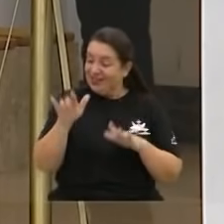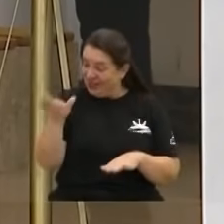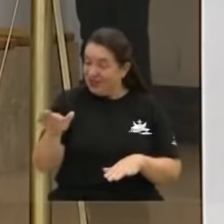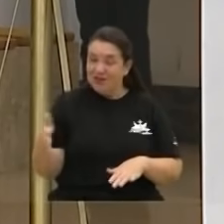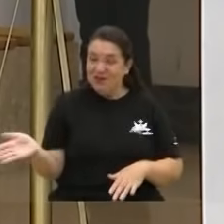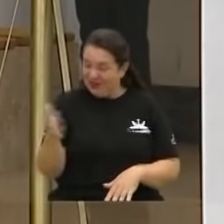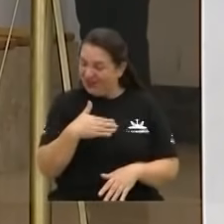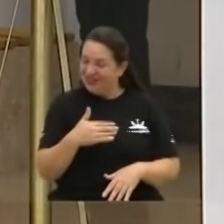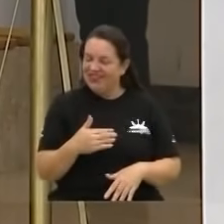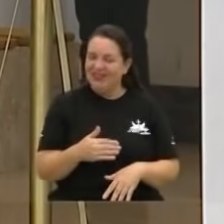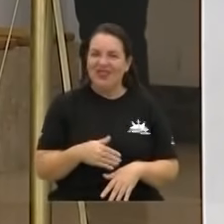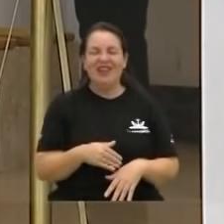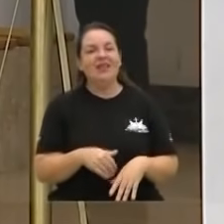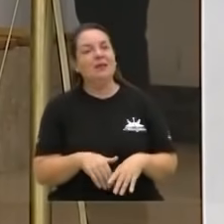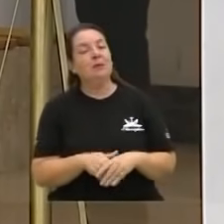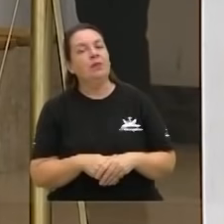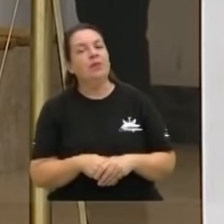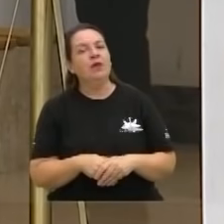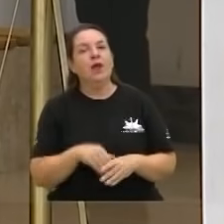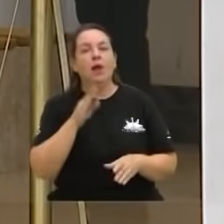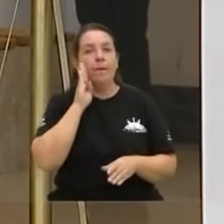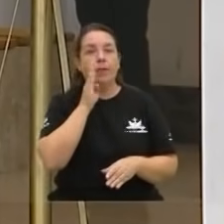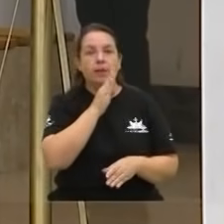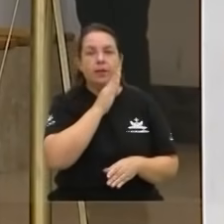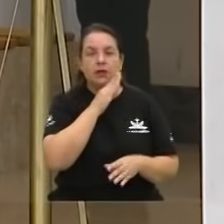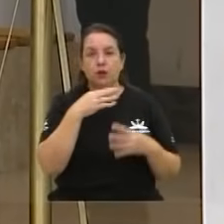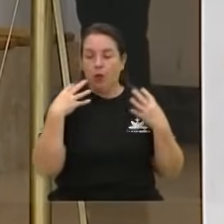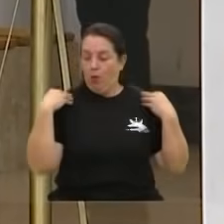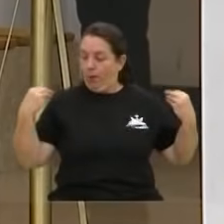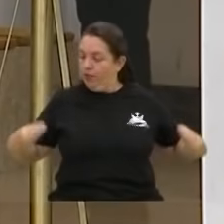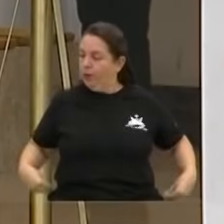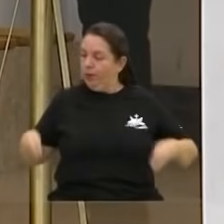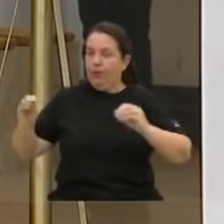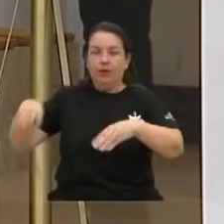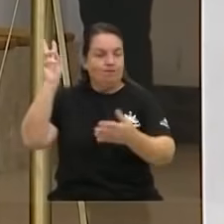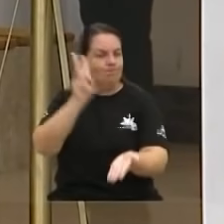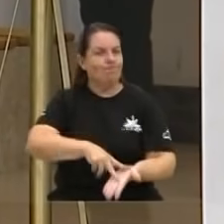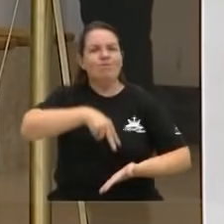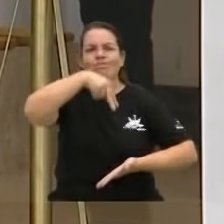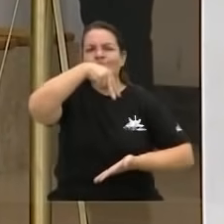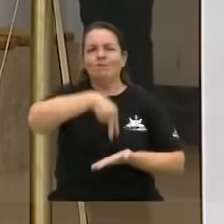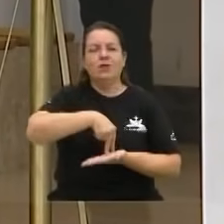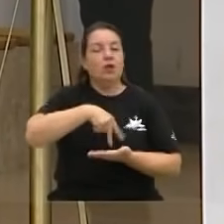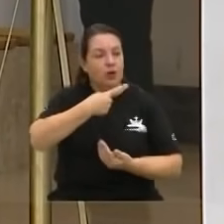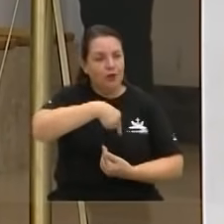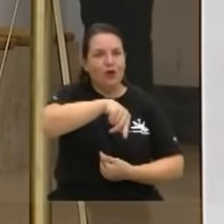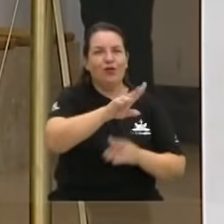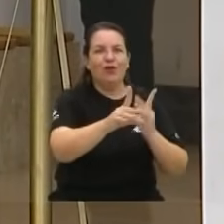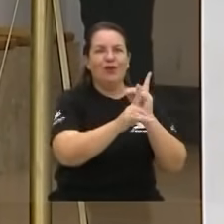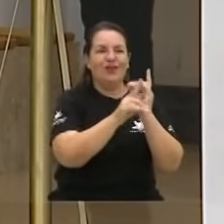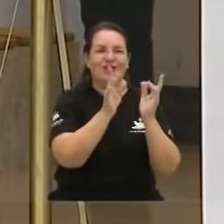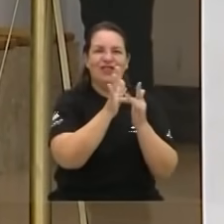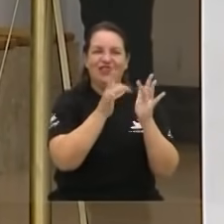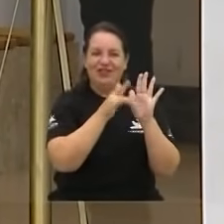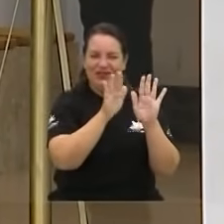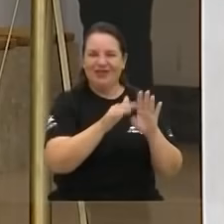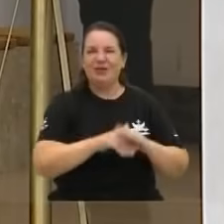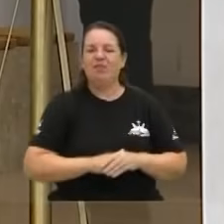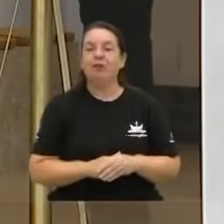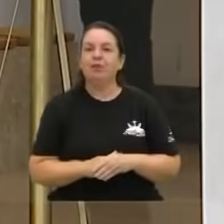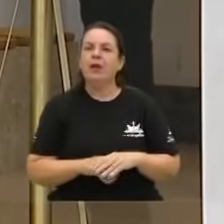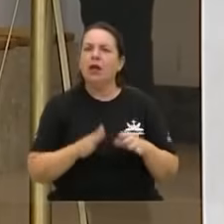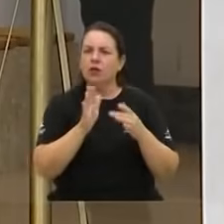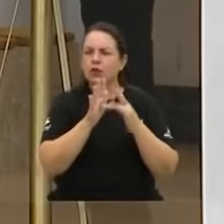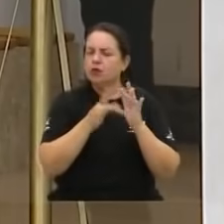chama. O cego jogou o manto, deu um pulo e foi até Jesus.